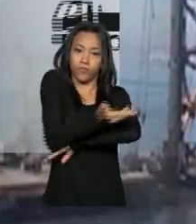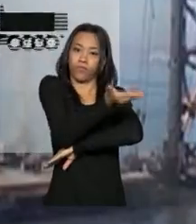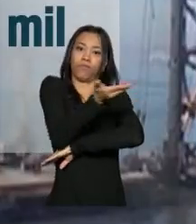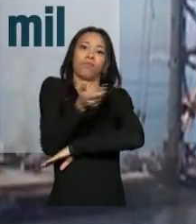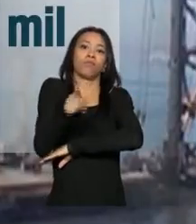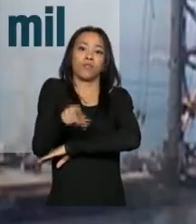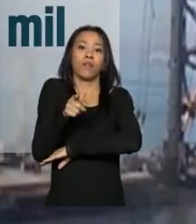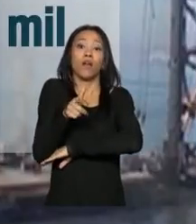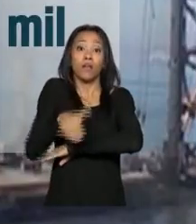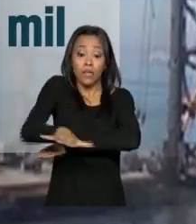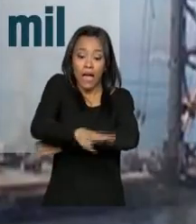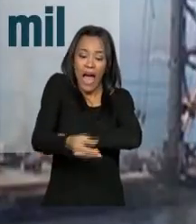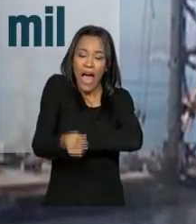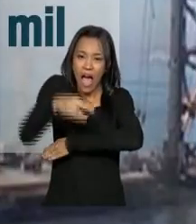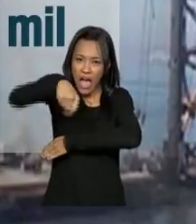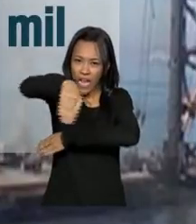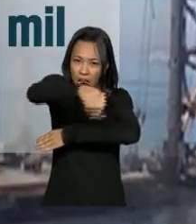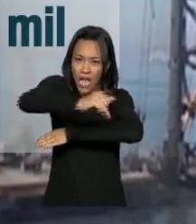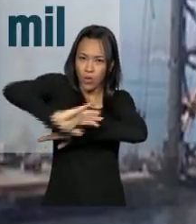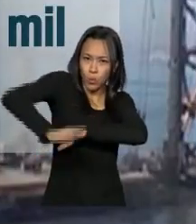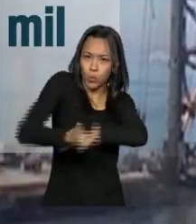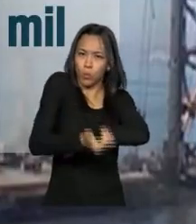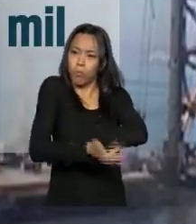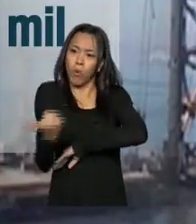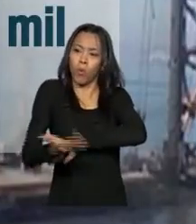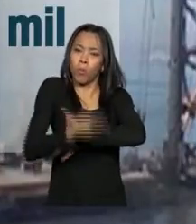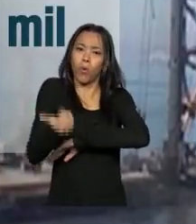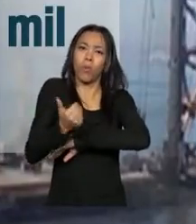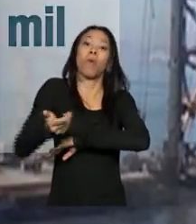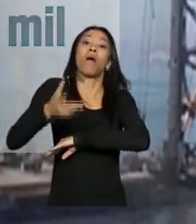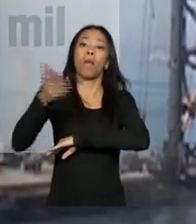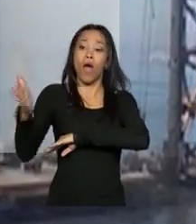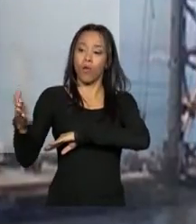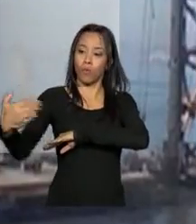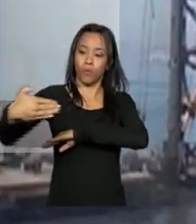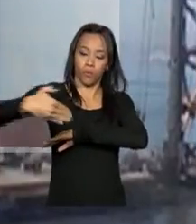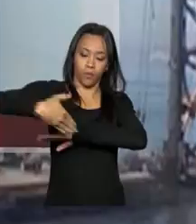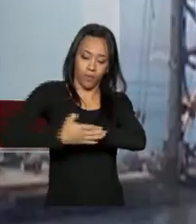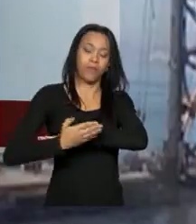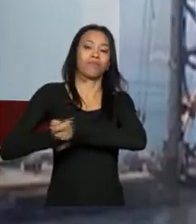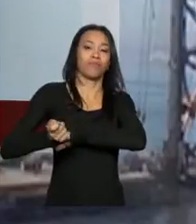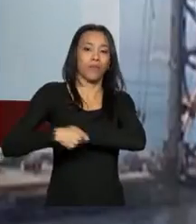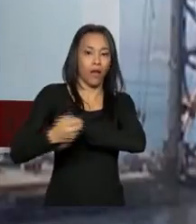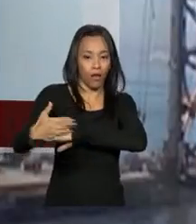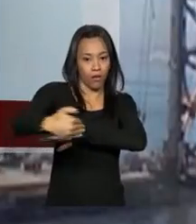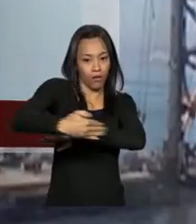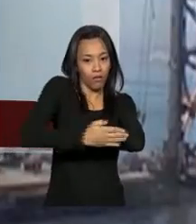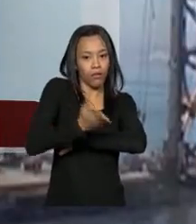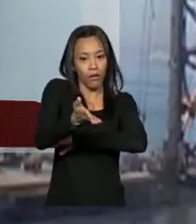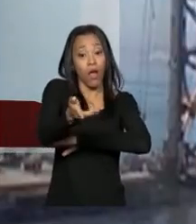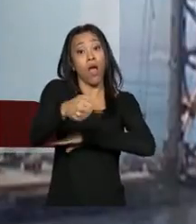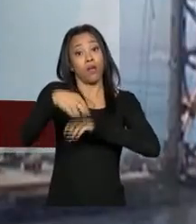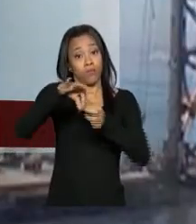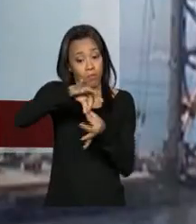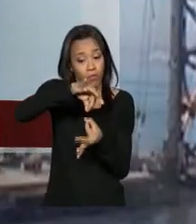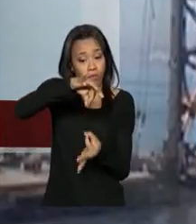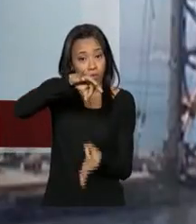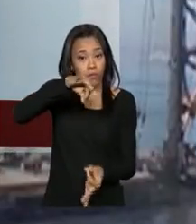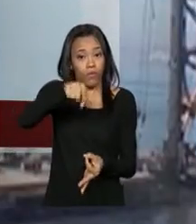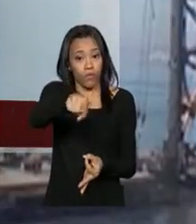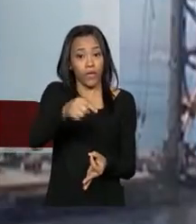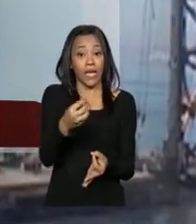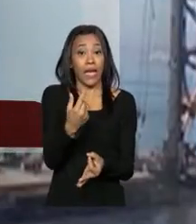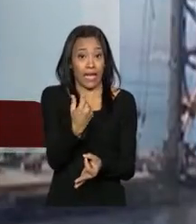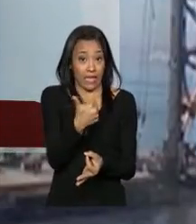de metros cúbicos de areia, o equivalente a 230 mil caminhões cheios. A profundidade às margens do porto, que era de